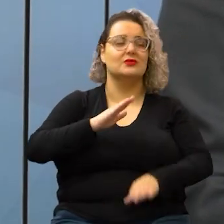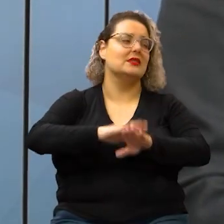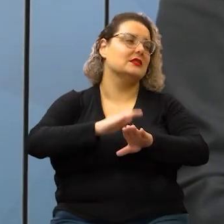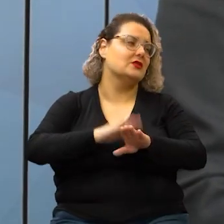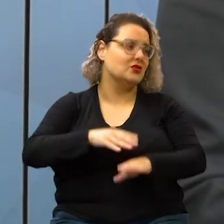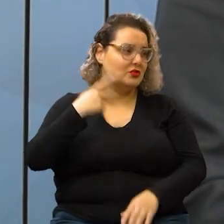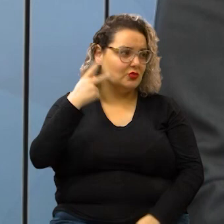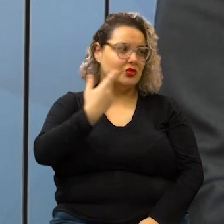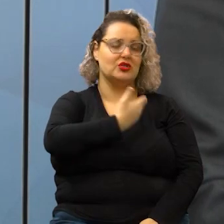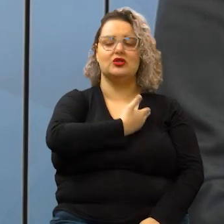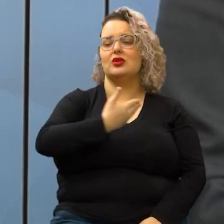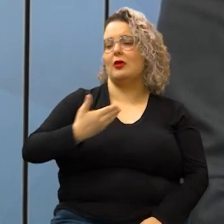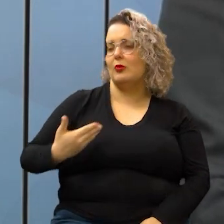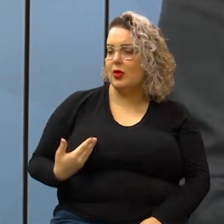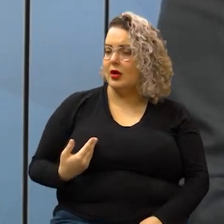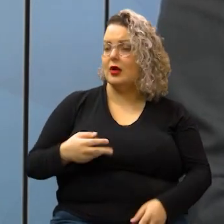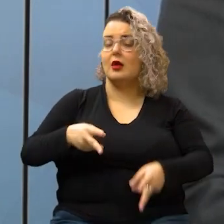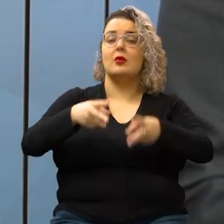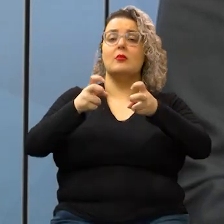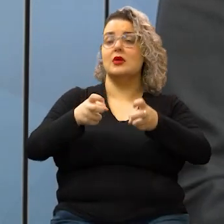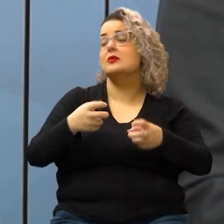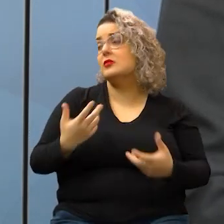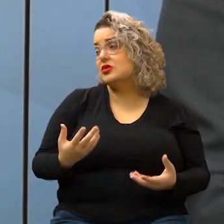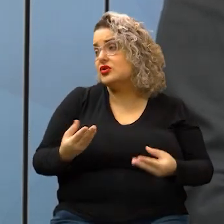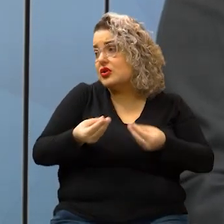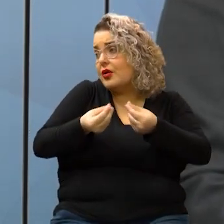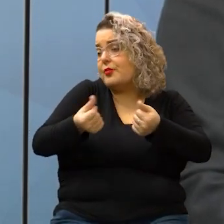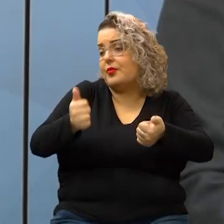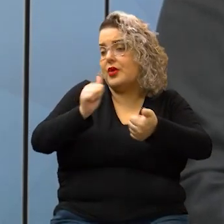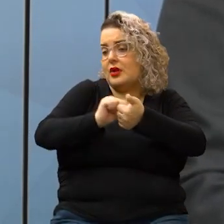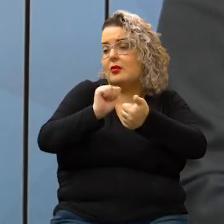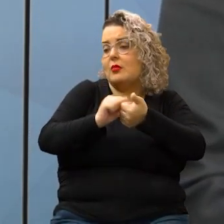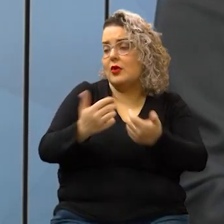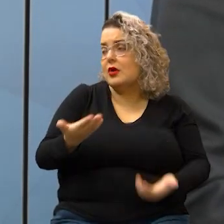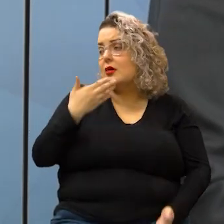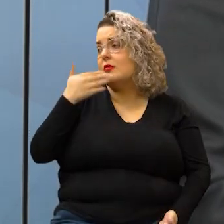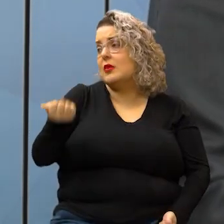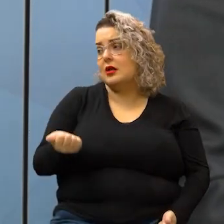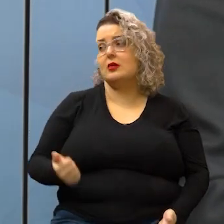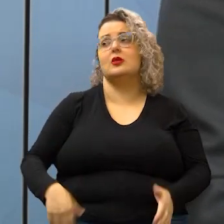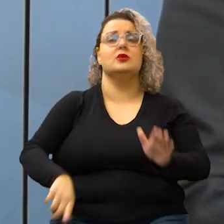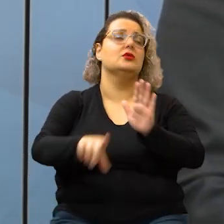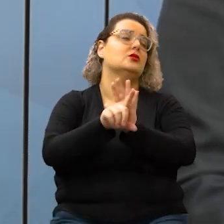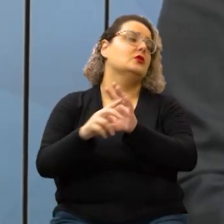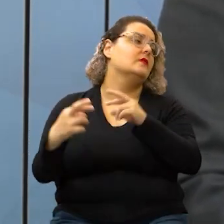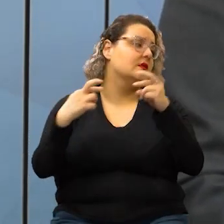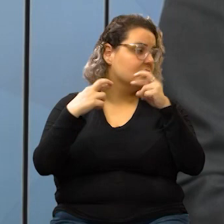públicas ou até identificar a necessidade de aprimoramento de legislação, fiscalização,